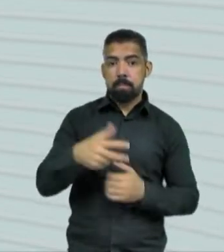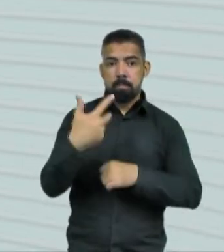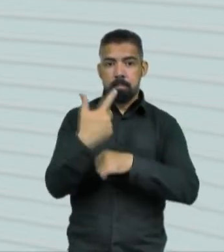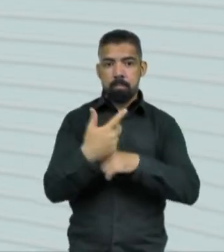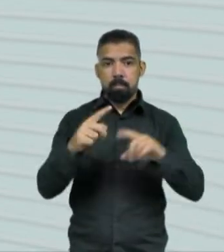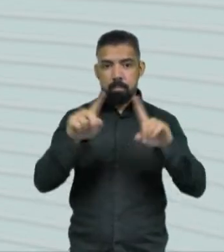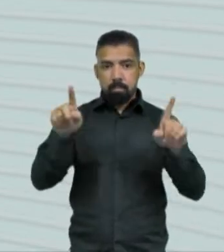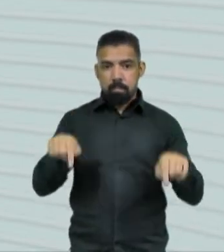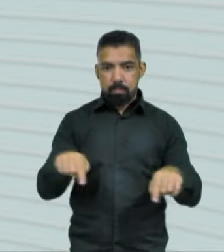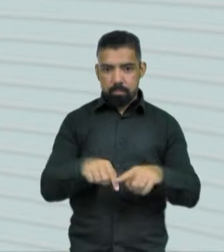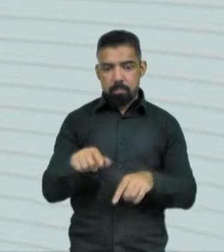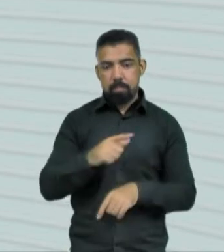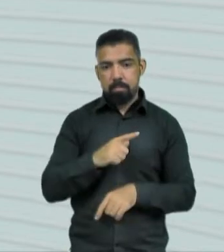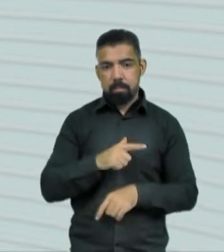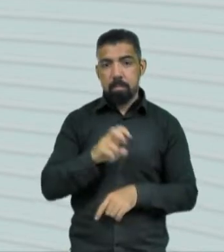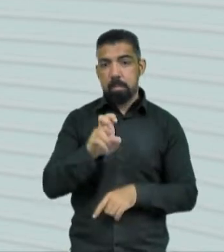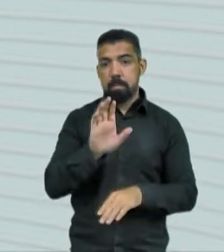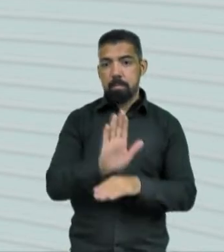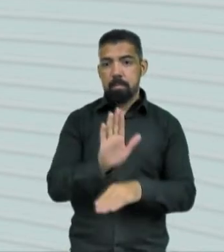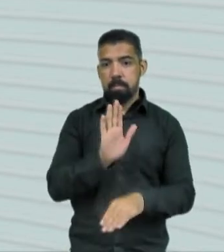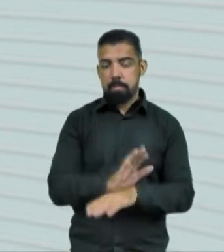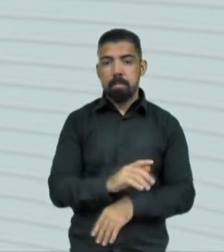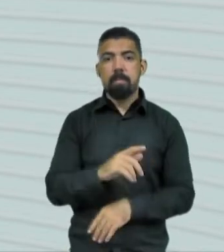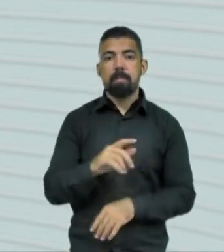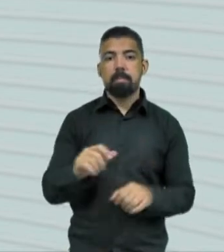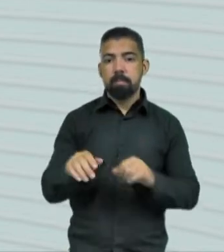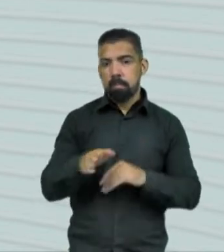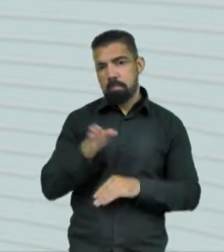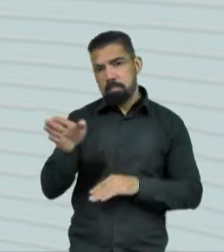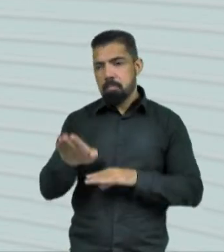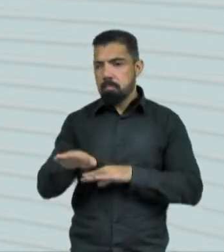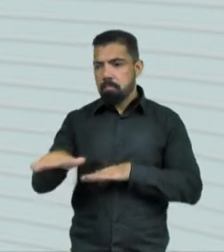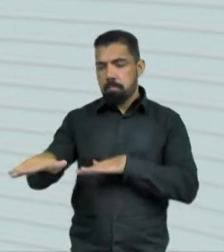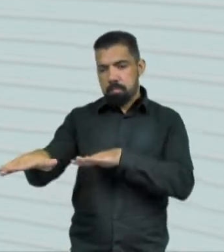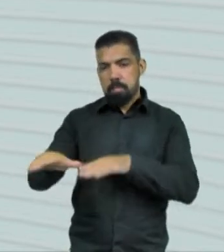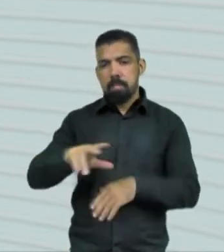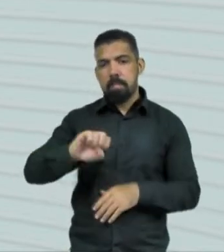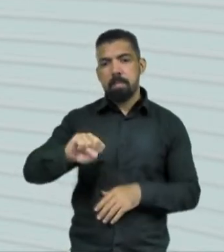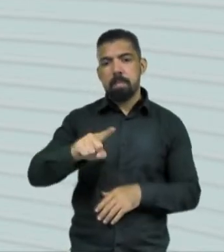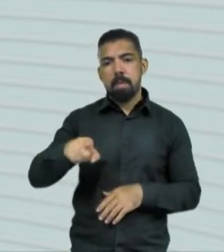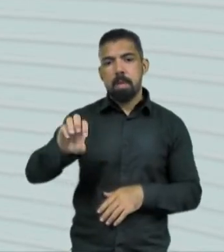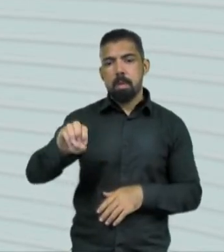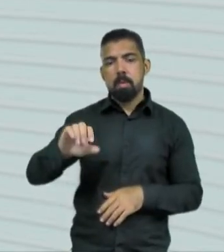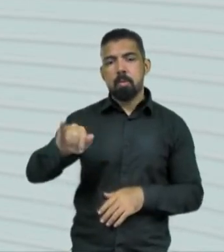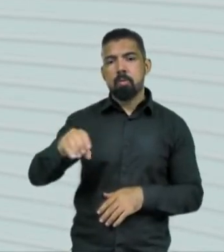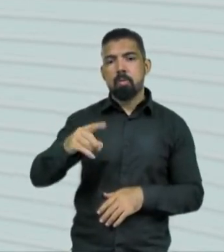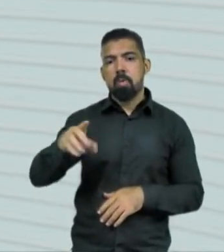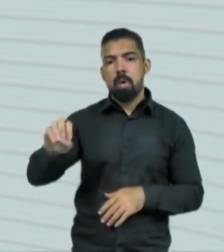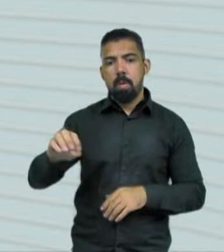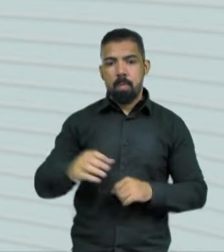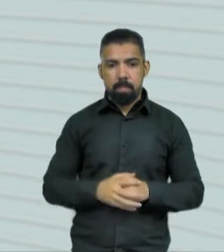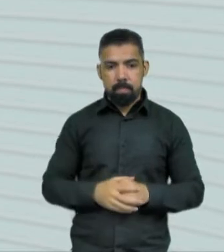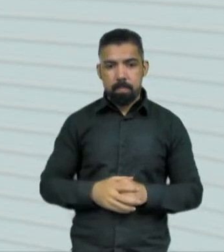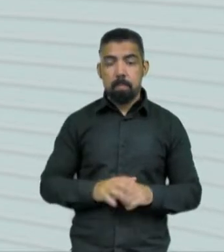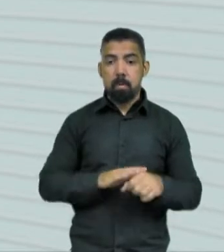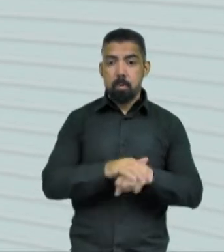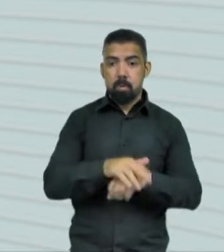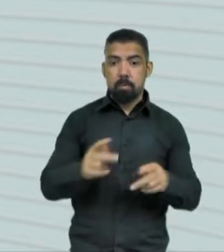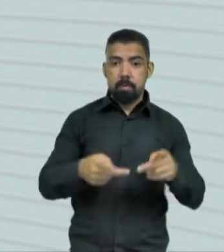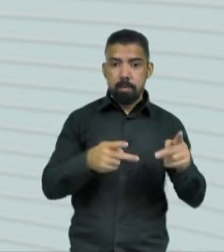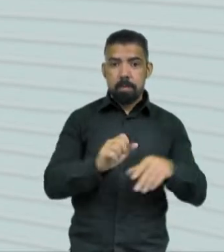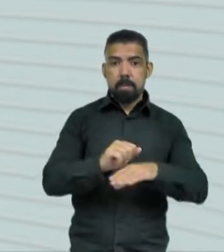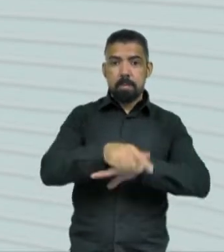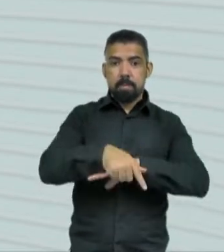eleitoral. Às 17h, faz carreata em São João do Jaguaribe e, à noite, visita Quixadá. O candidato